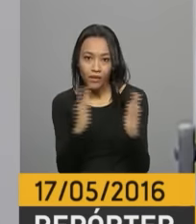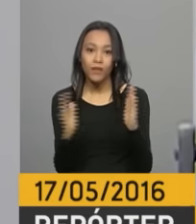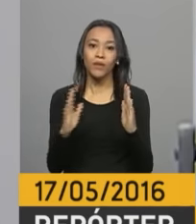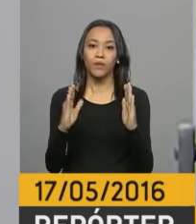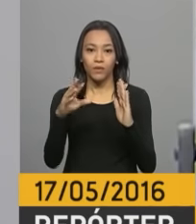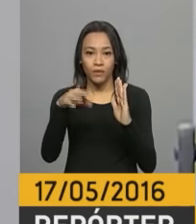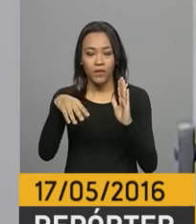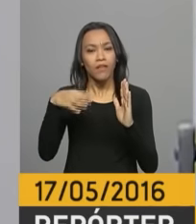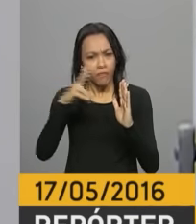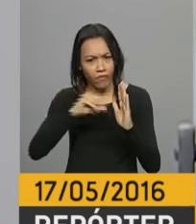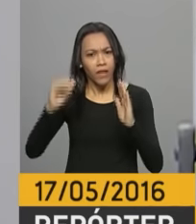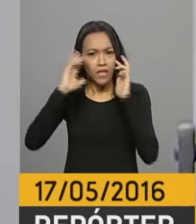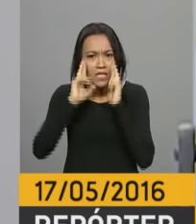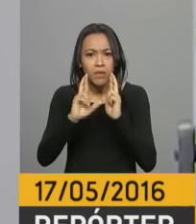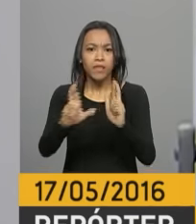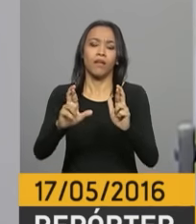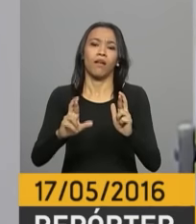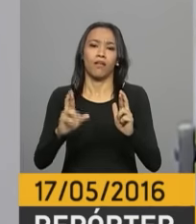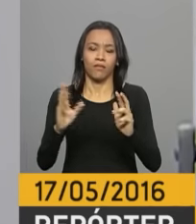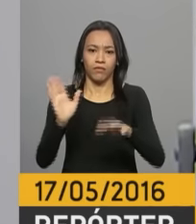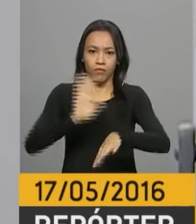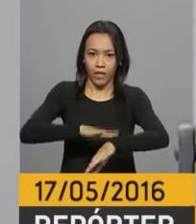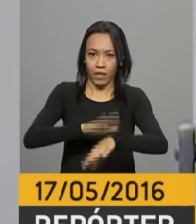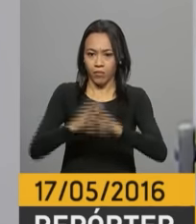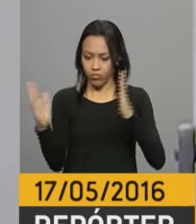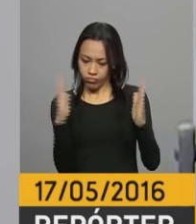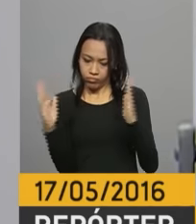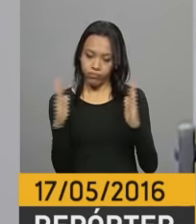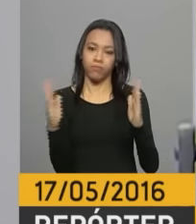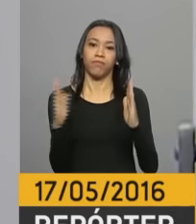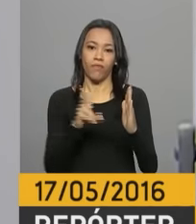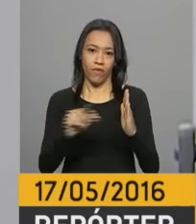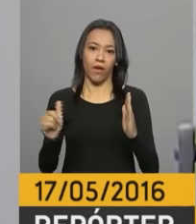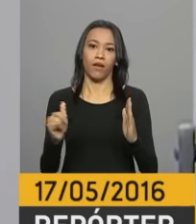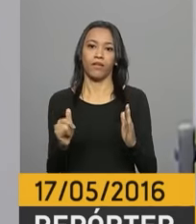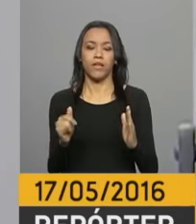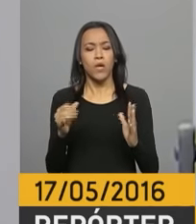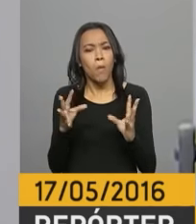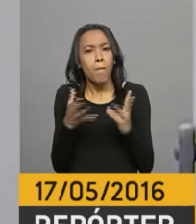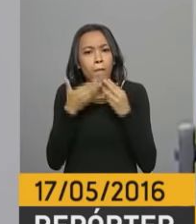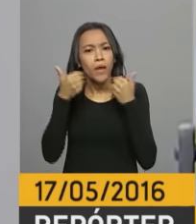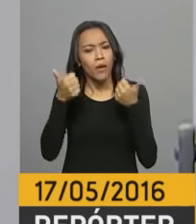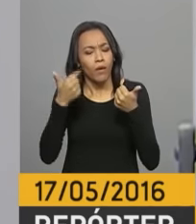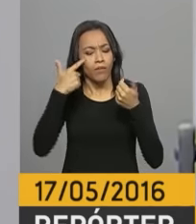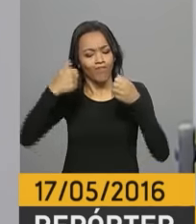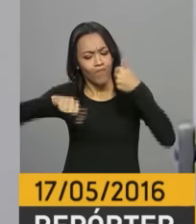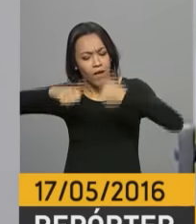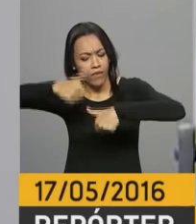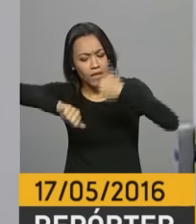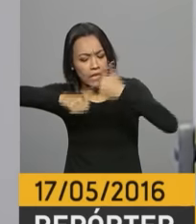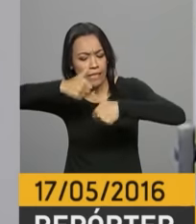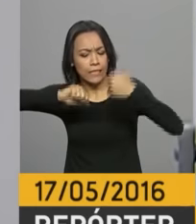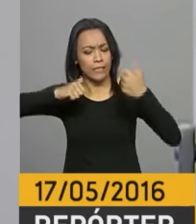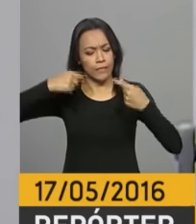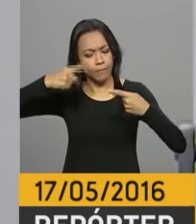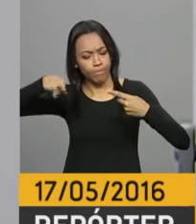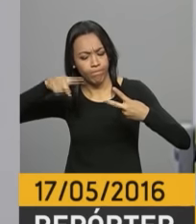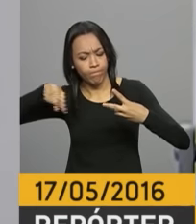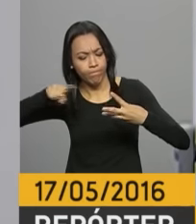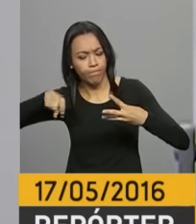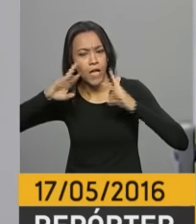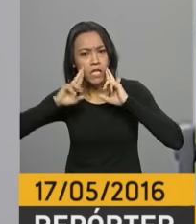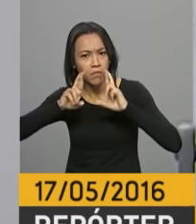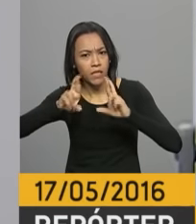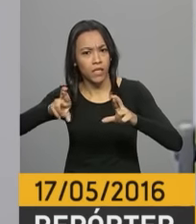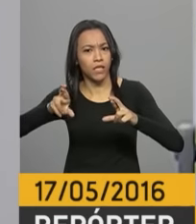certo? E, a partir daí, nós faremos o melhor avaliação possível dentro dos